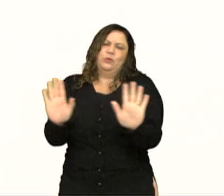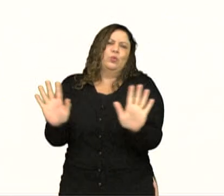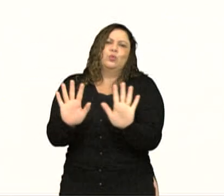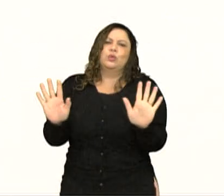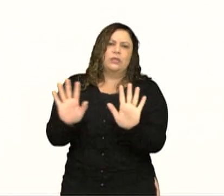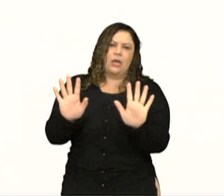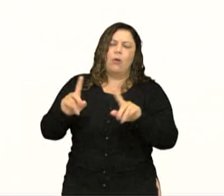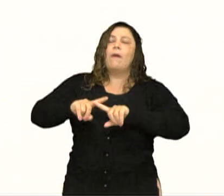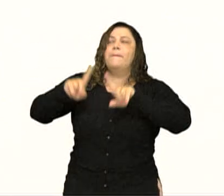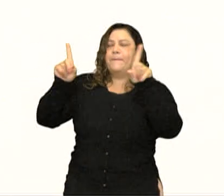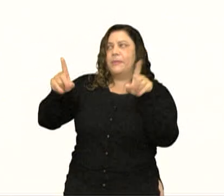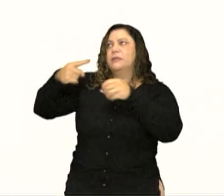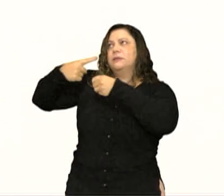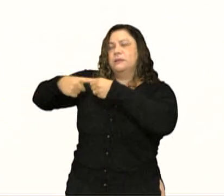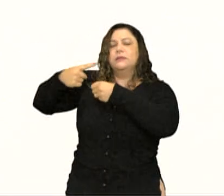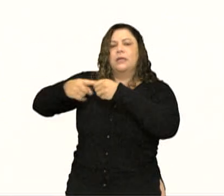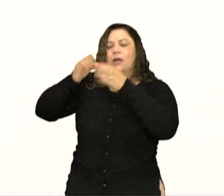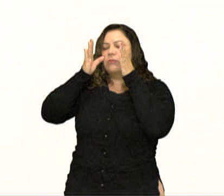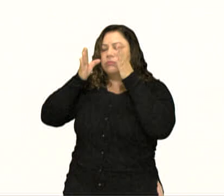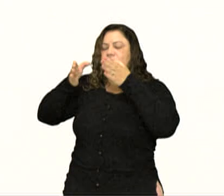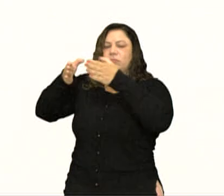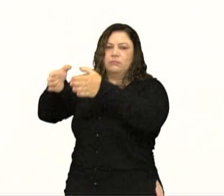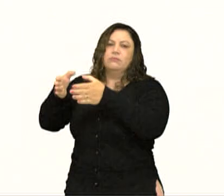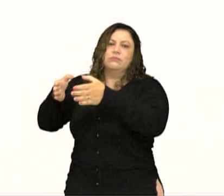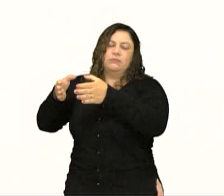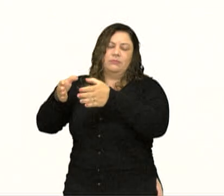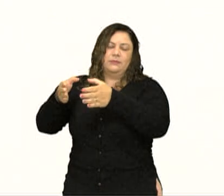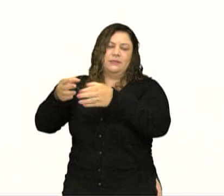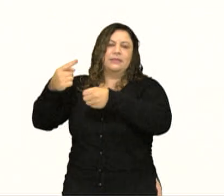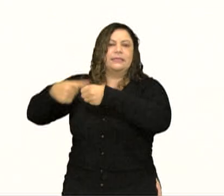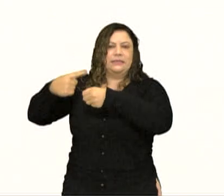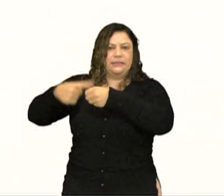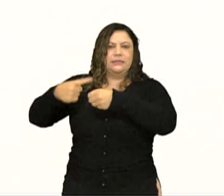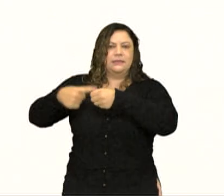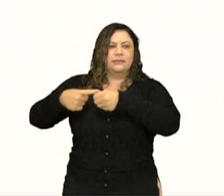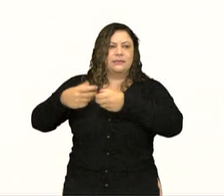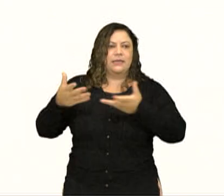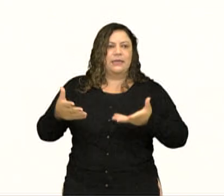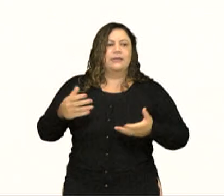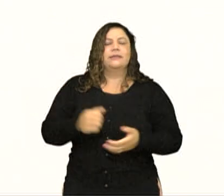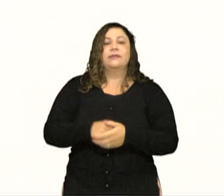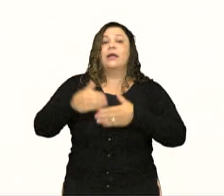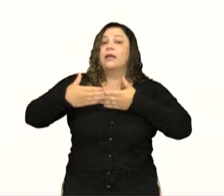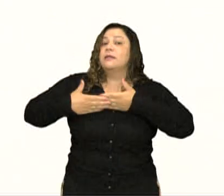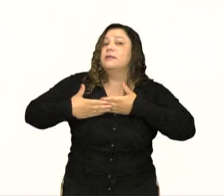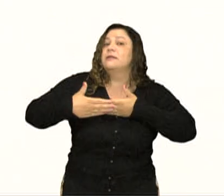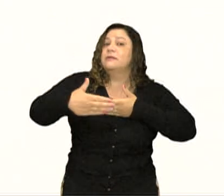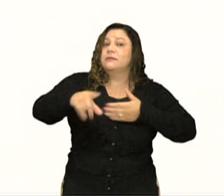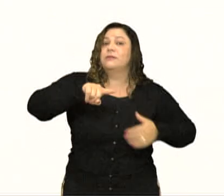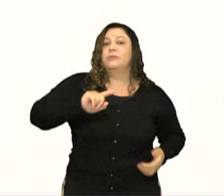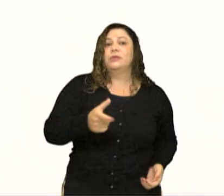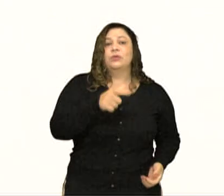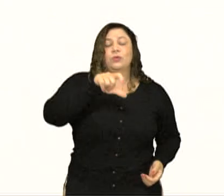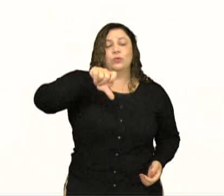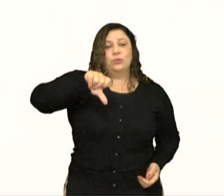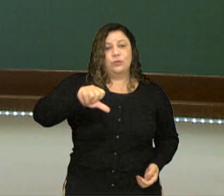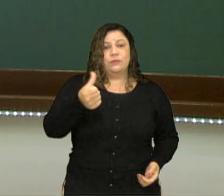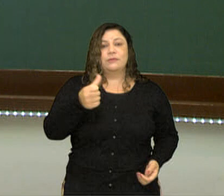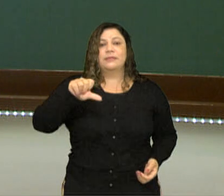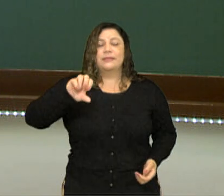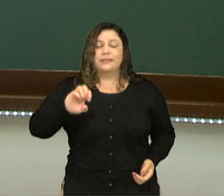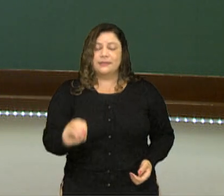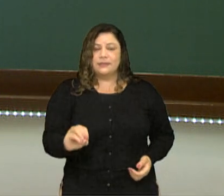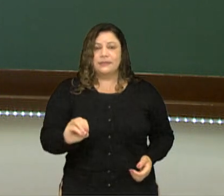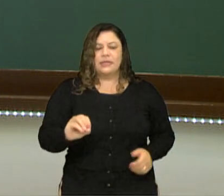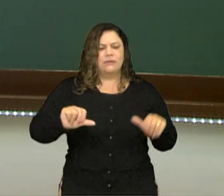Mas já era ali um centro urbano no estado do Paraná. A partir de 1960, a gente vai ter uma mudança